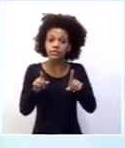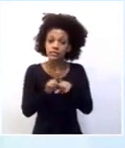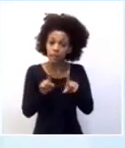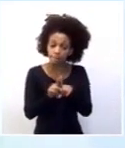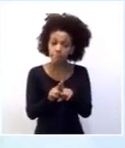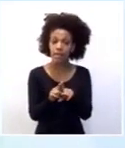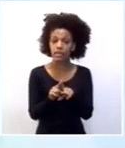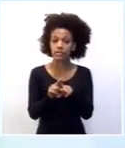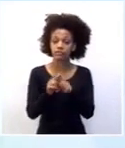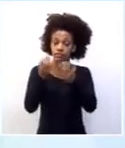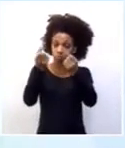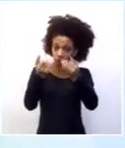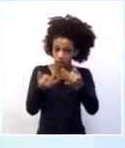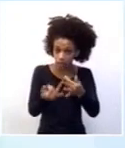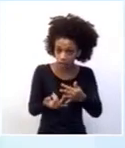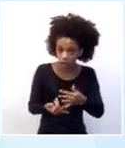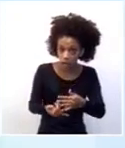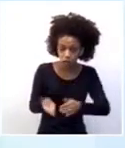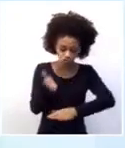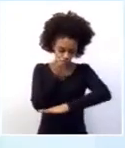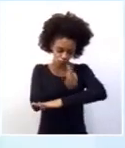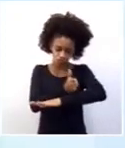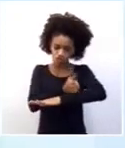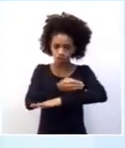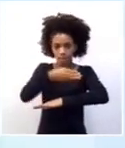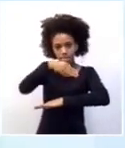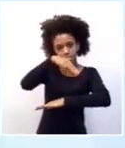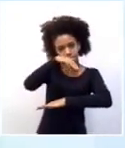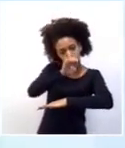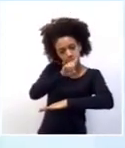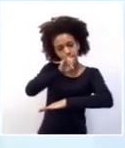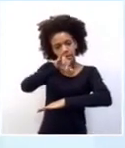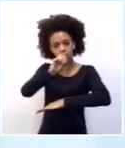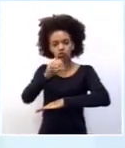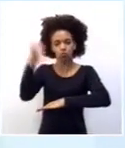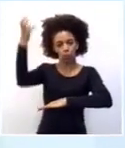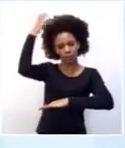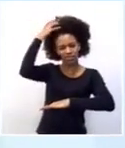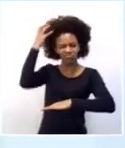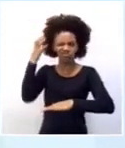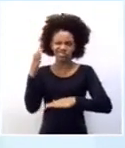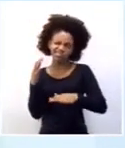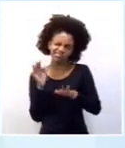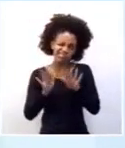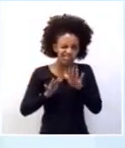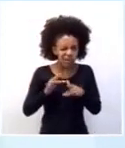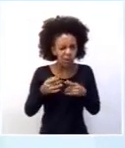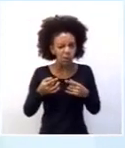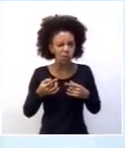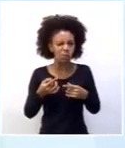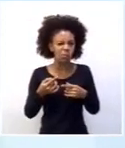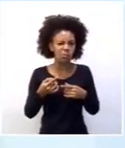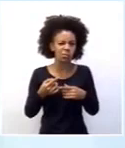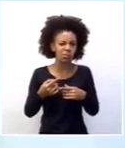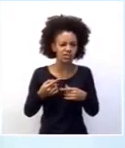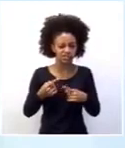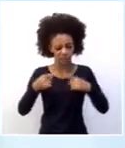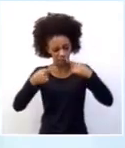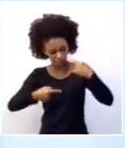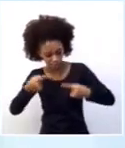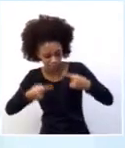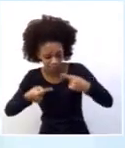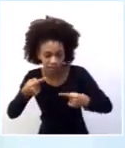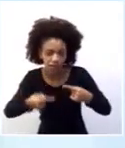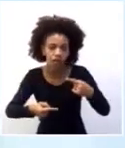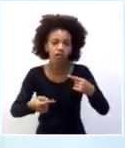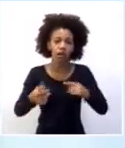Império também, que é um momento em que vamos ter algumas crises, os egípcios vão ter algumas brigas internas e a gente tem uma invasão ali por